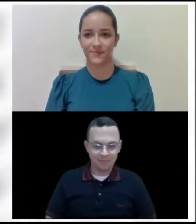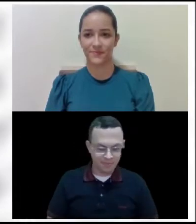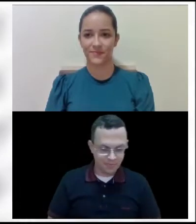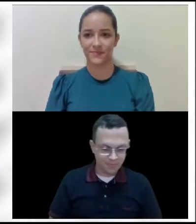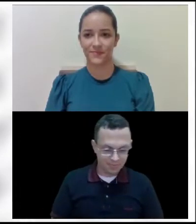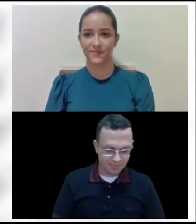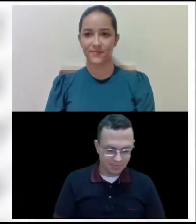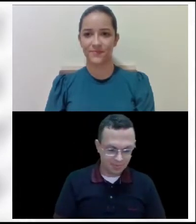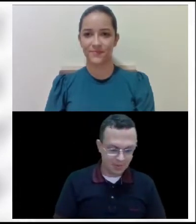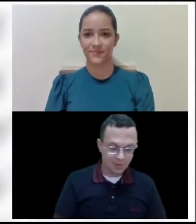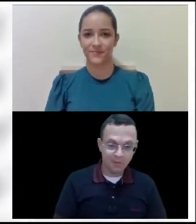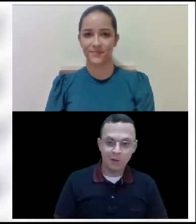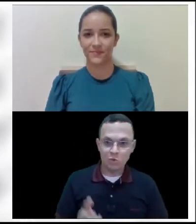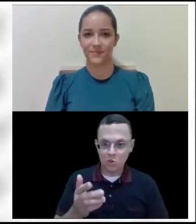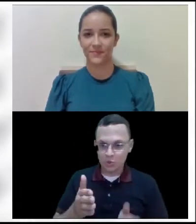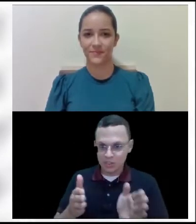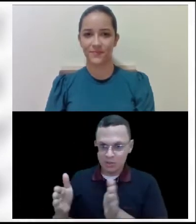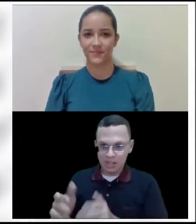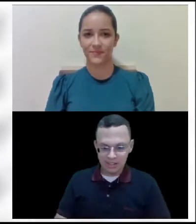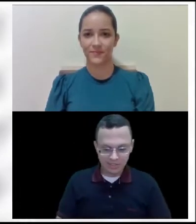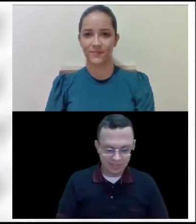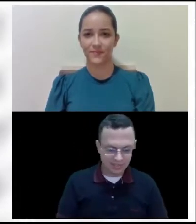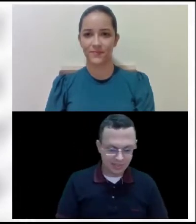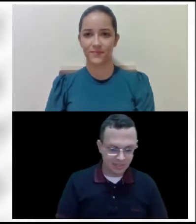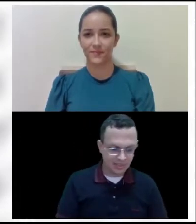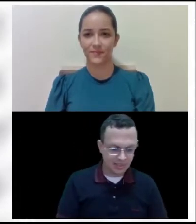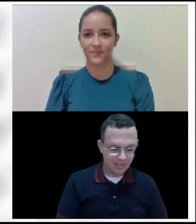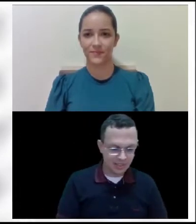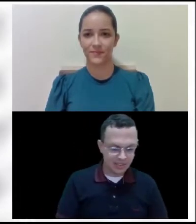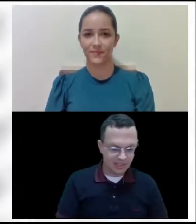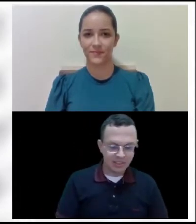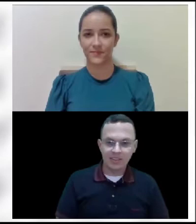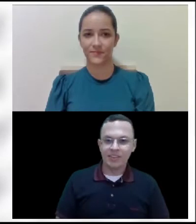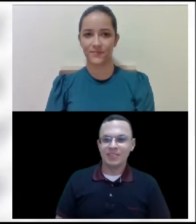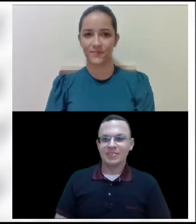sinais. Vamos continuar.